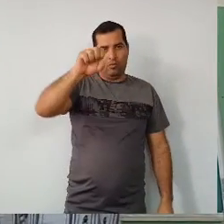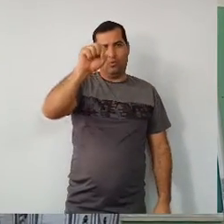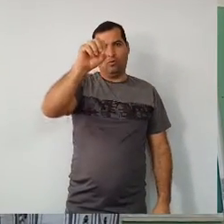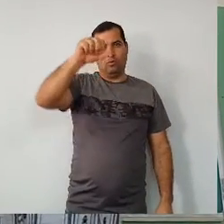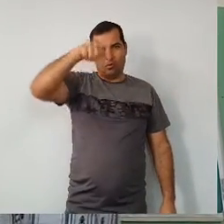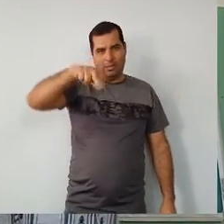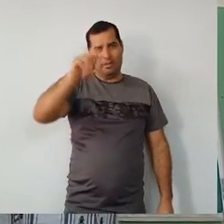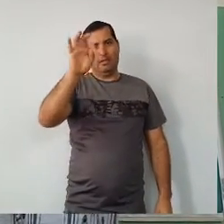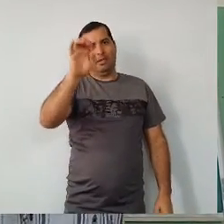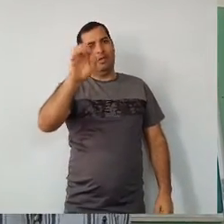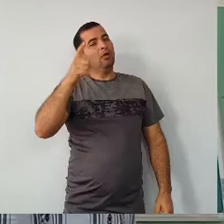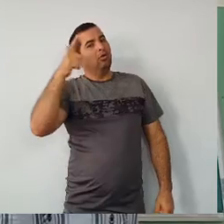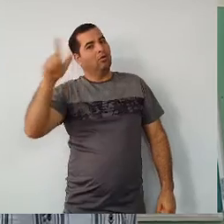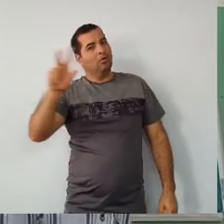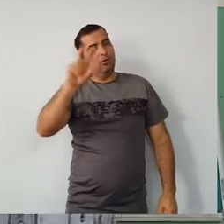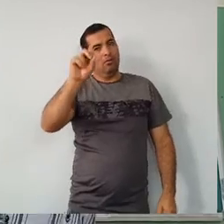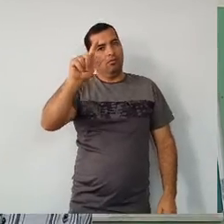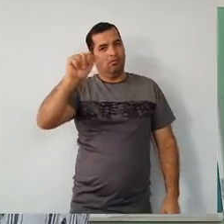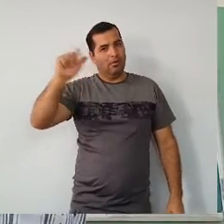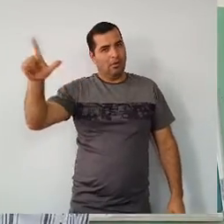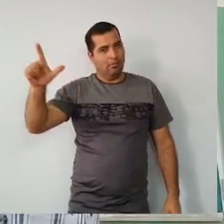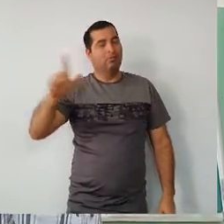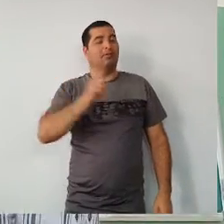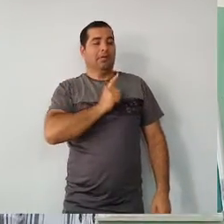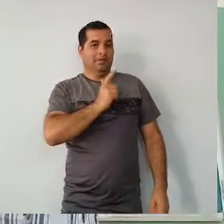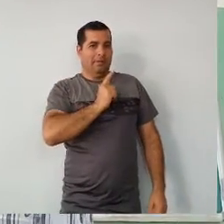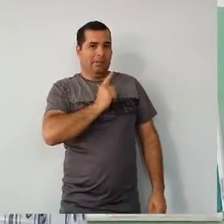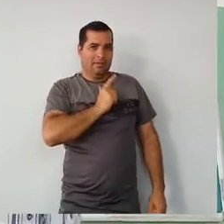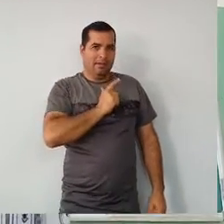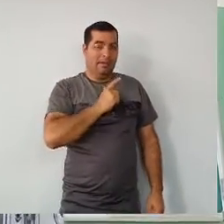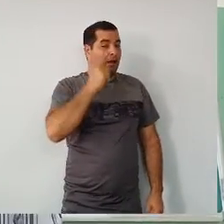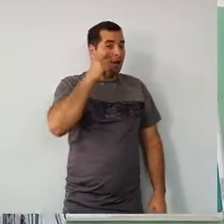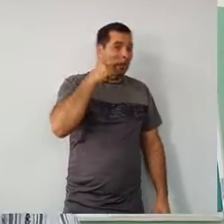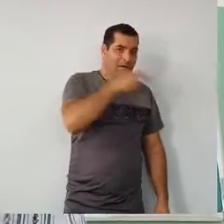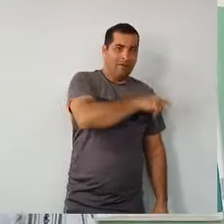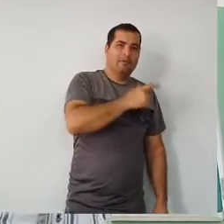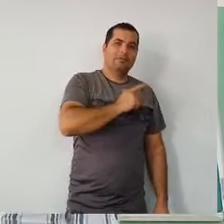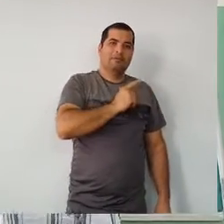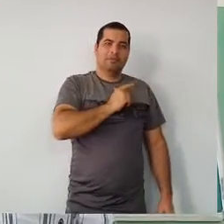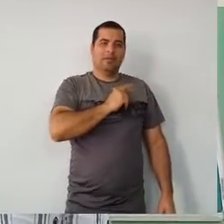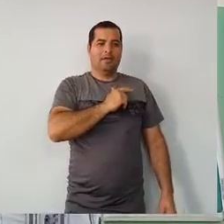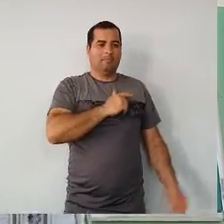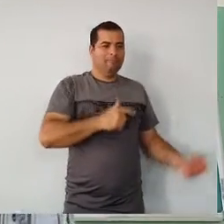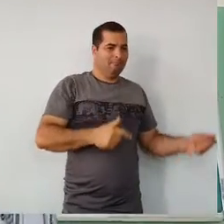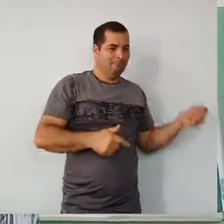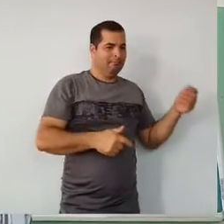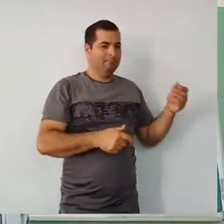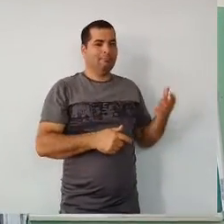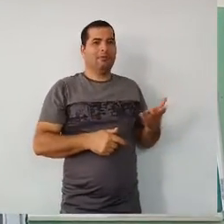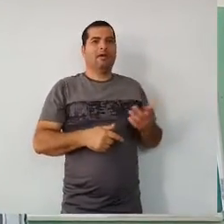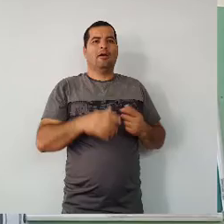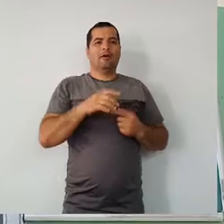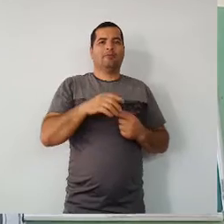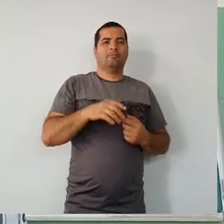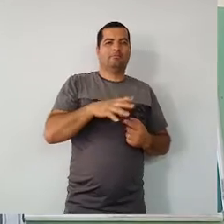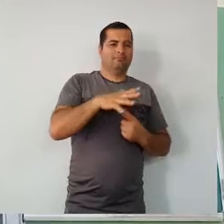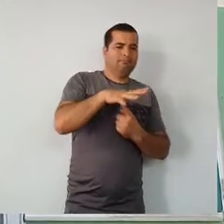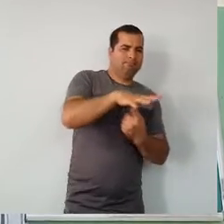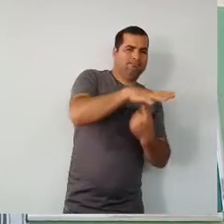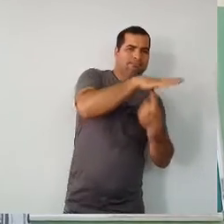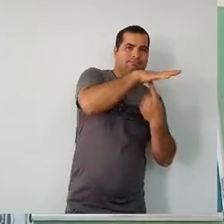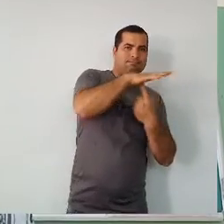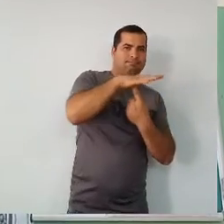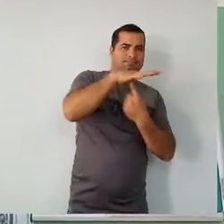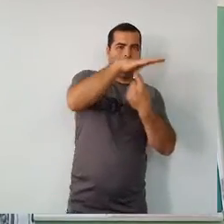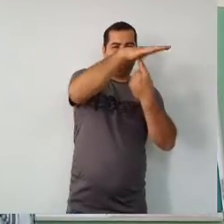uma consoante e uma vogal. Eu também tenho aqui na mesa, olha só, um